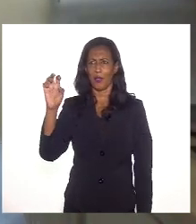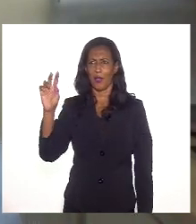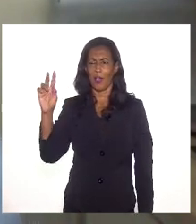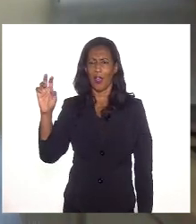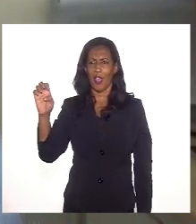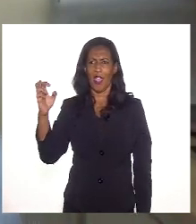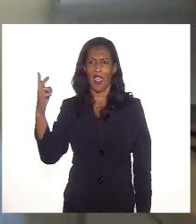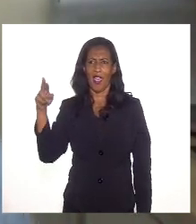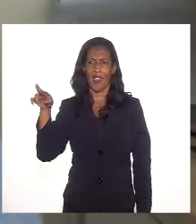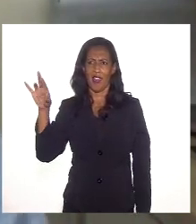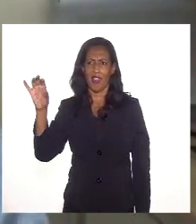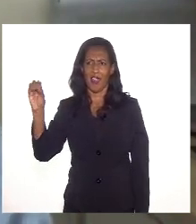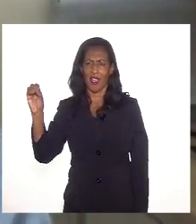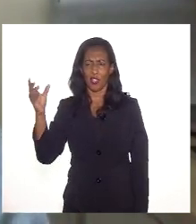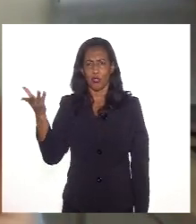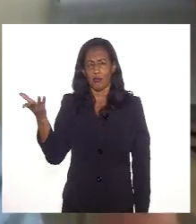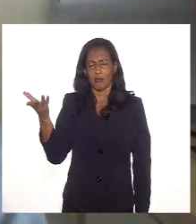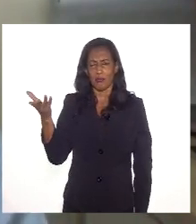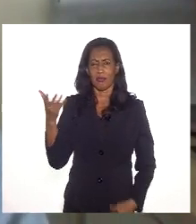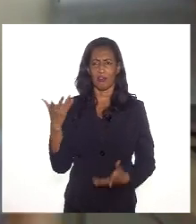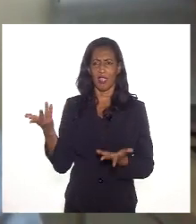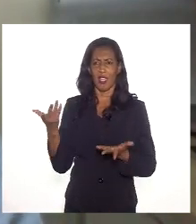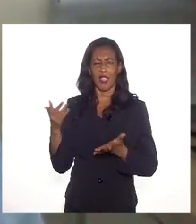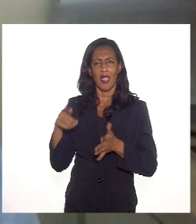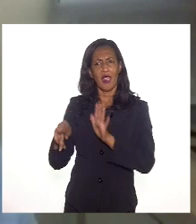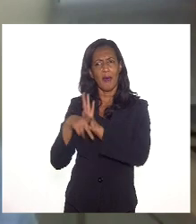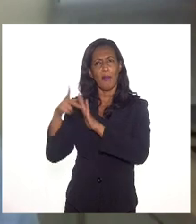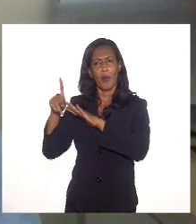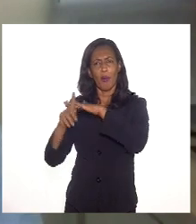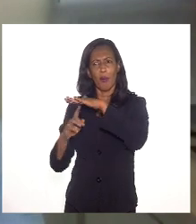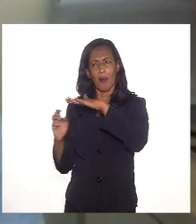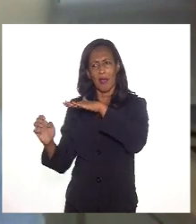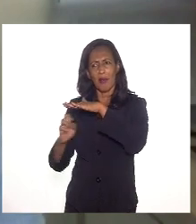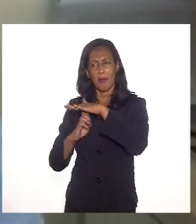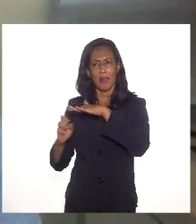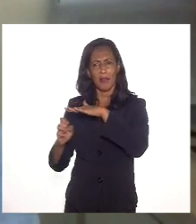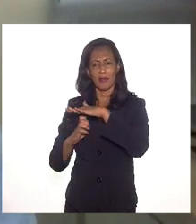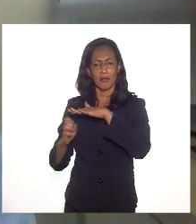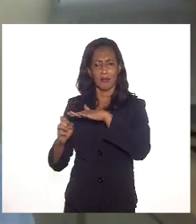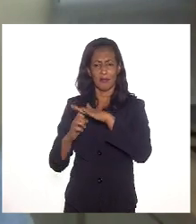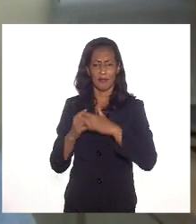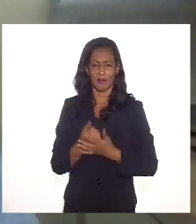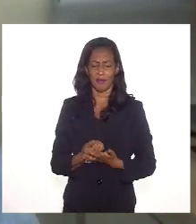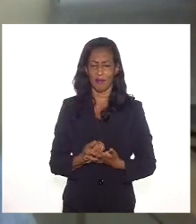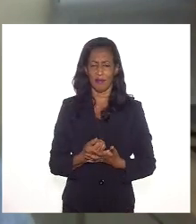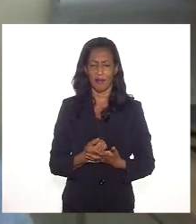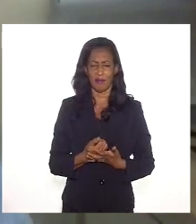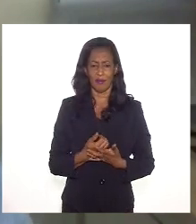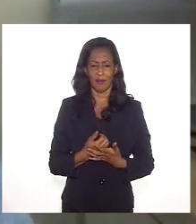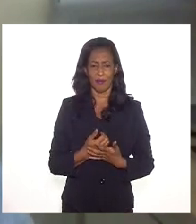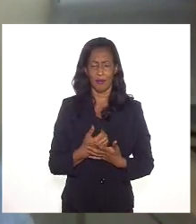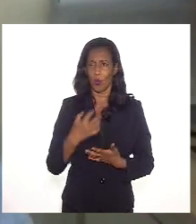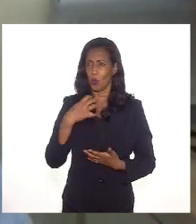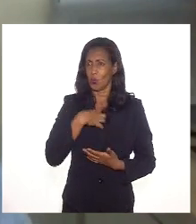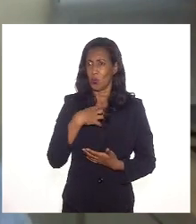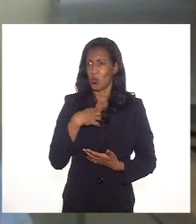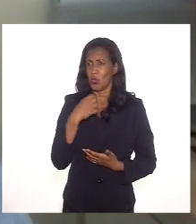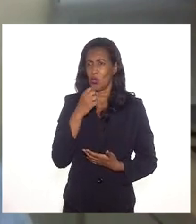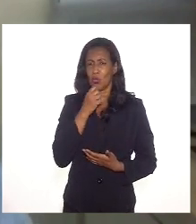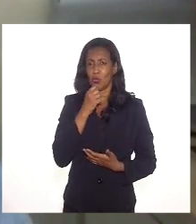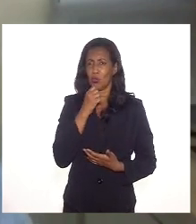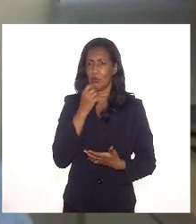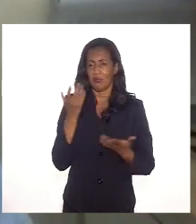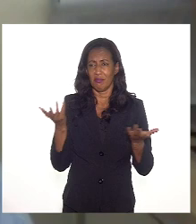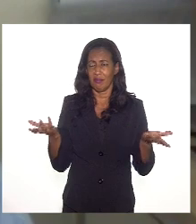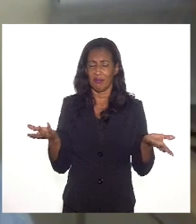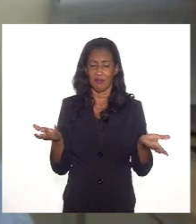destinação de financiamento para empreendedorismo, etc, etc. Não faz o menor sentido. Então, eu queria vista com